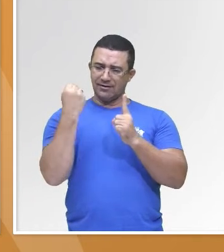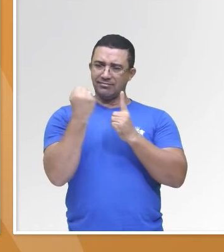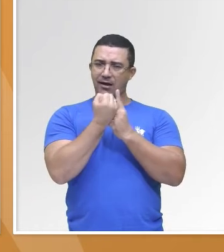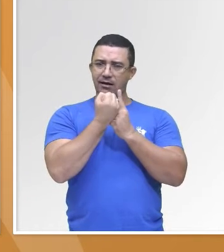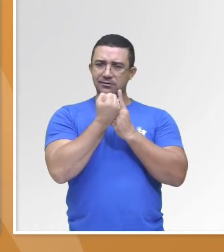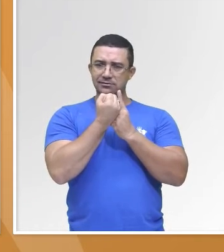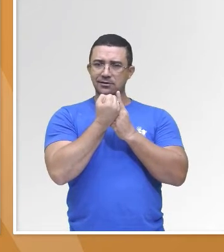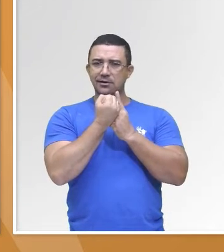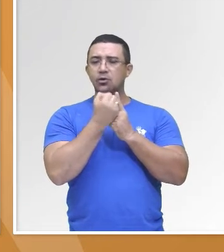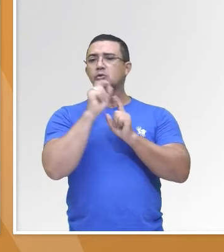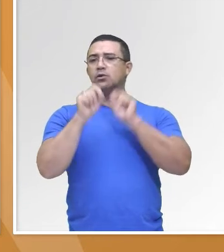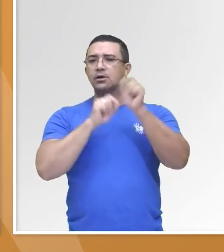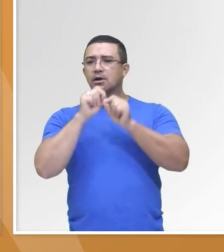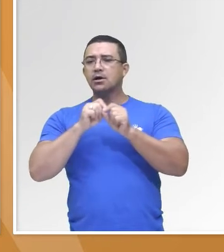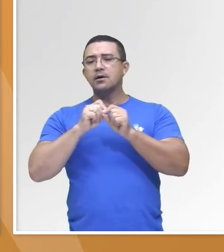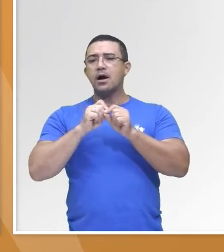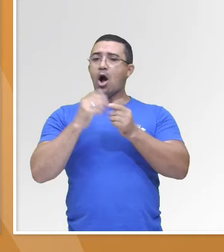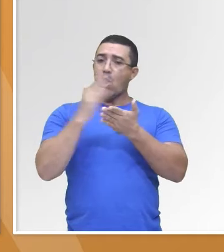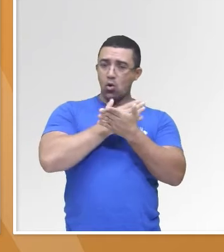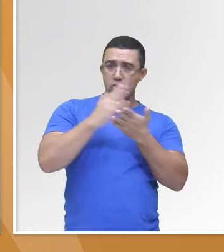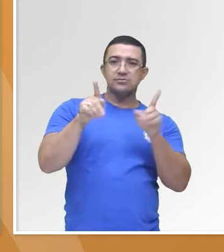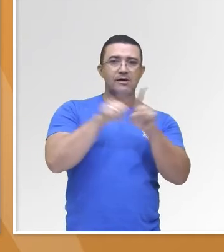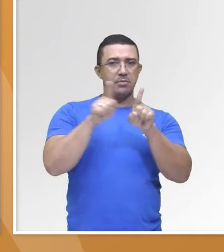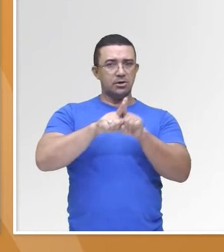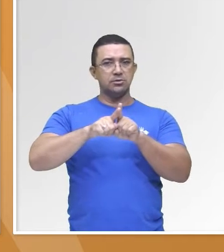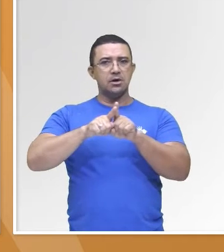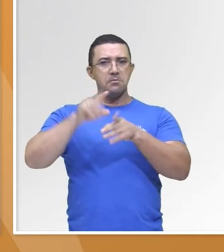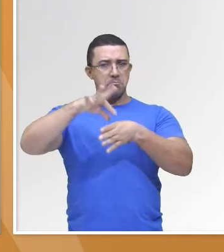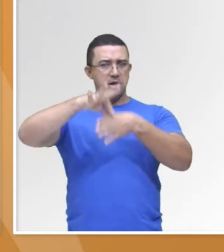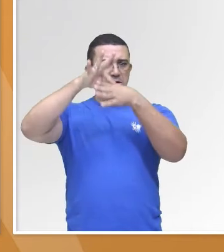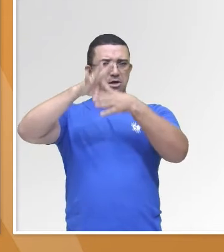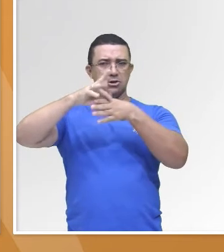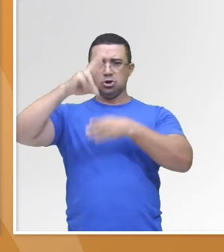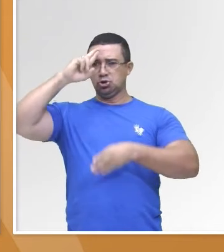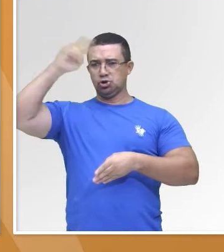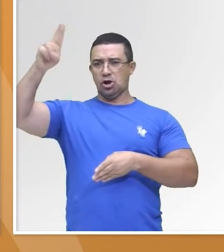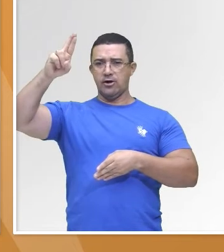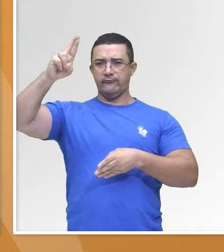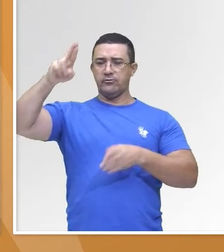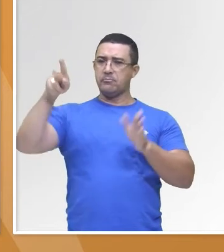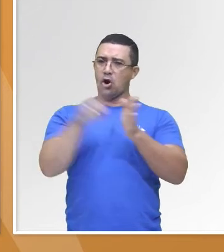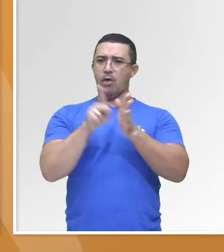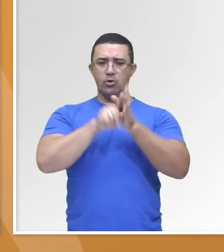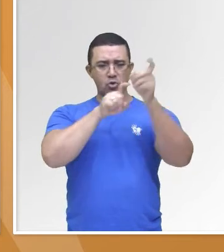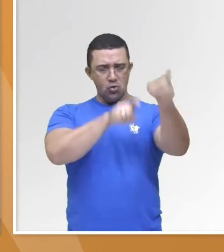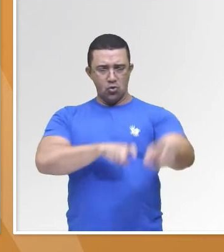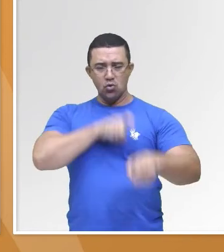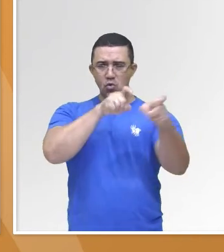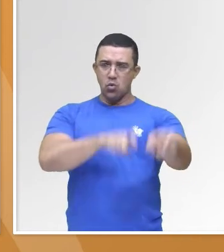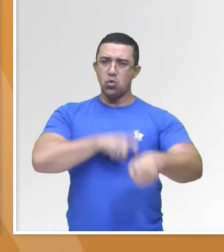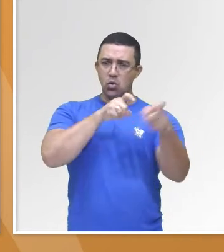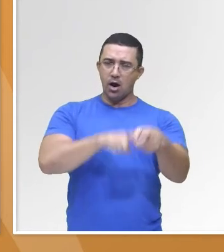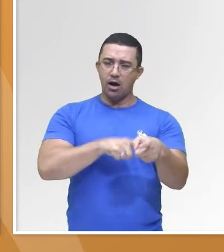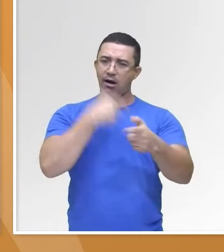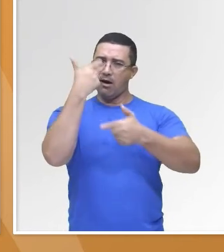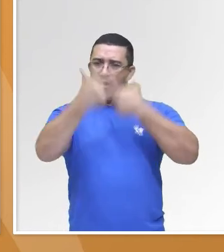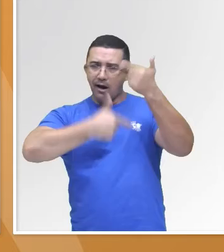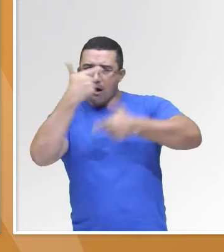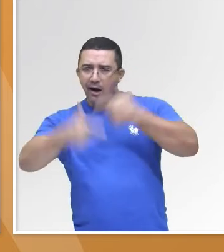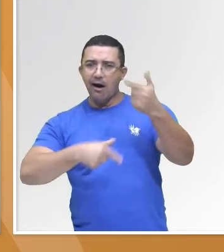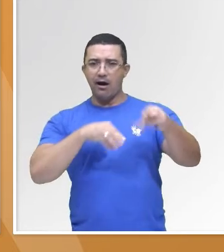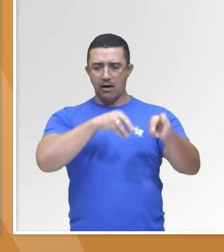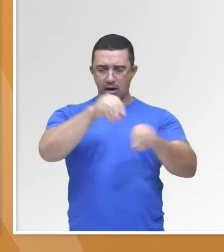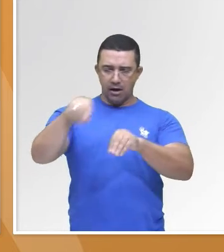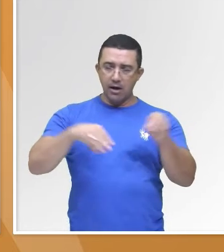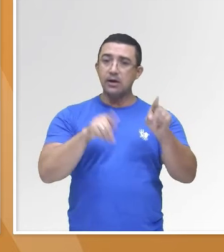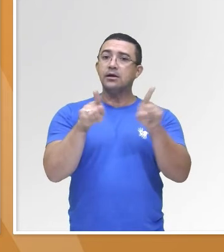com pequenos proprietários rurais. Tá? Além desses proprietários rurais que trabalhavam com a terra, existiam também